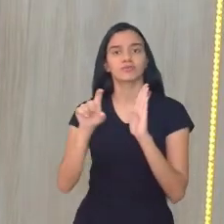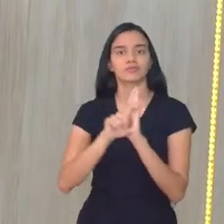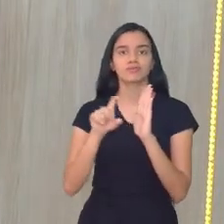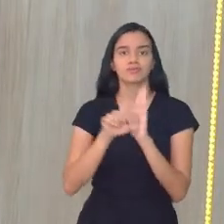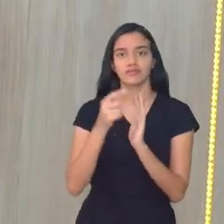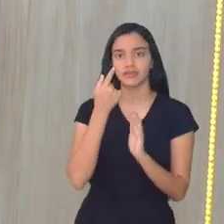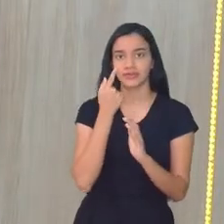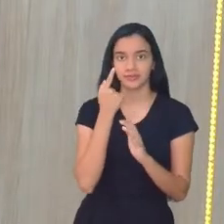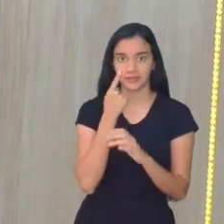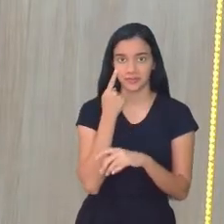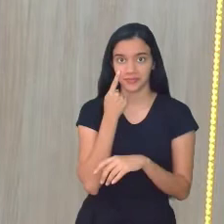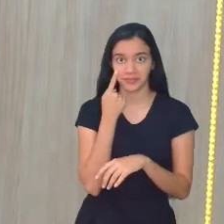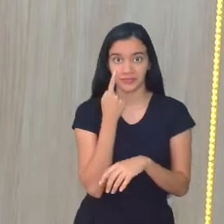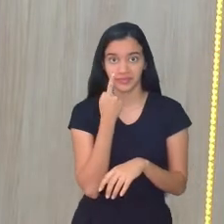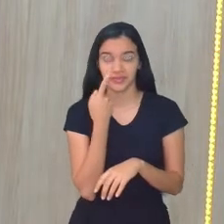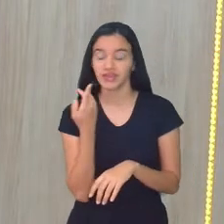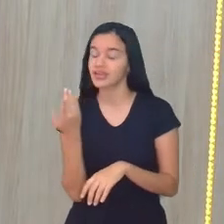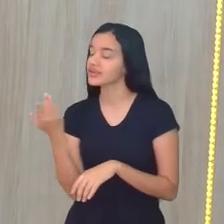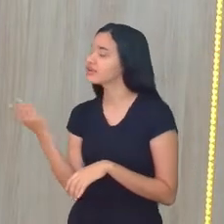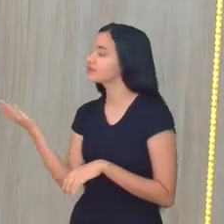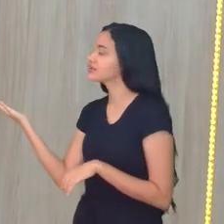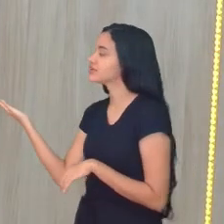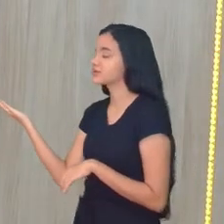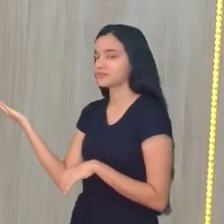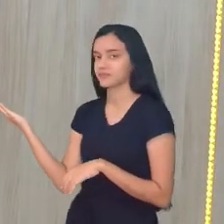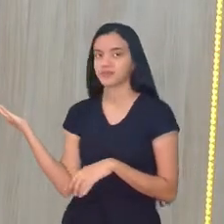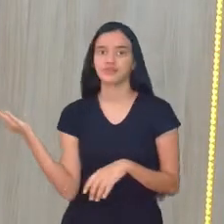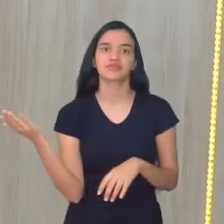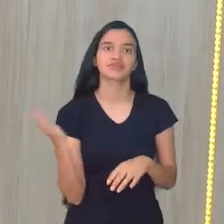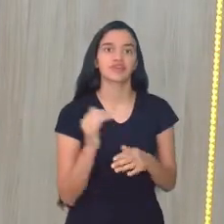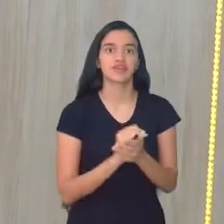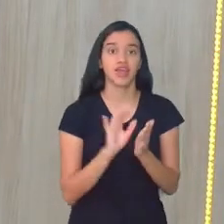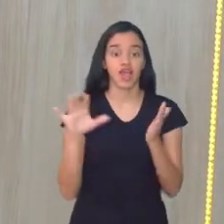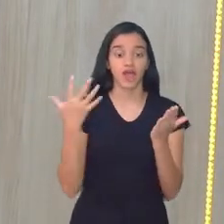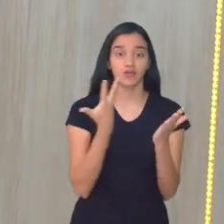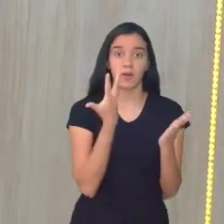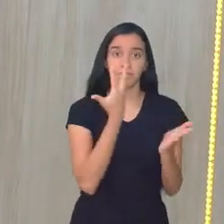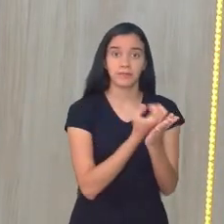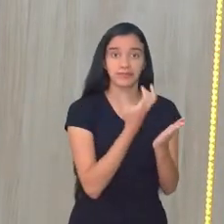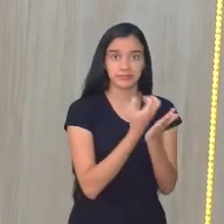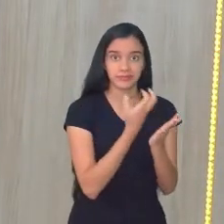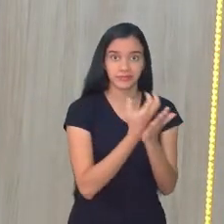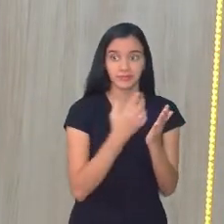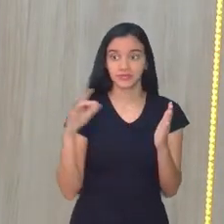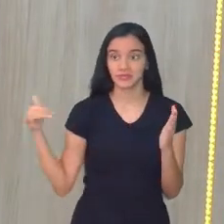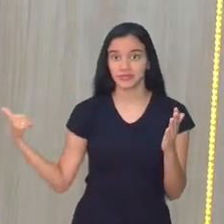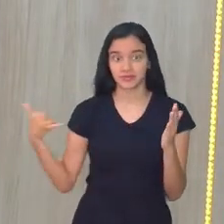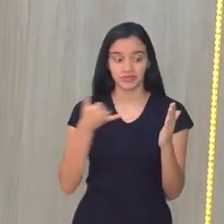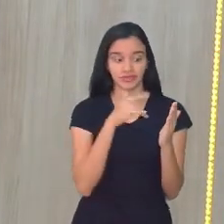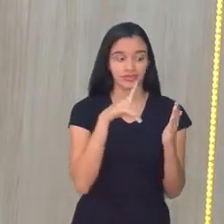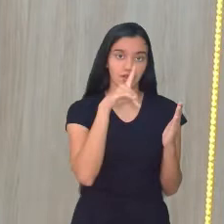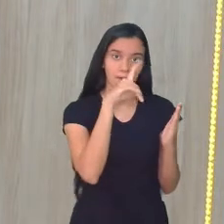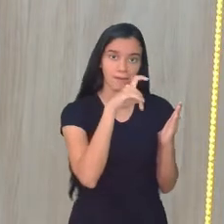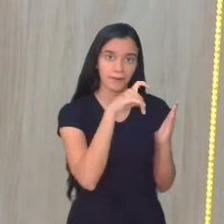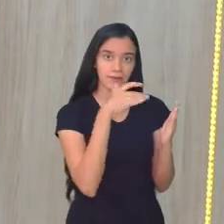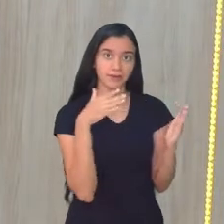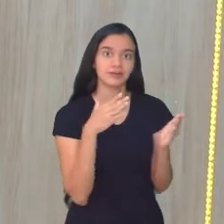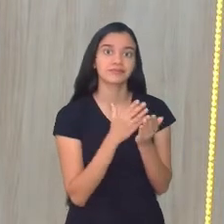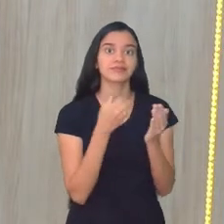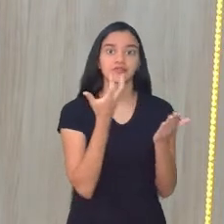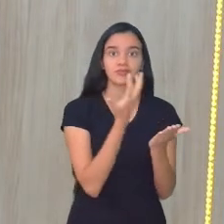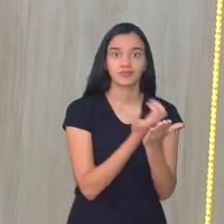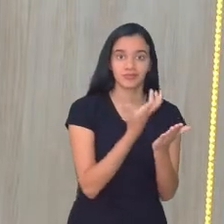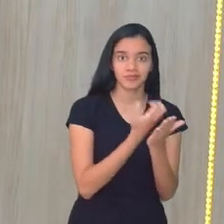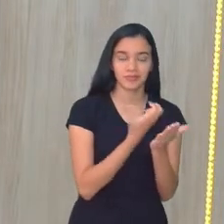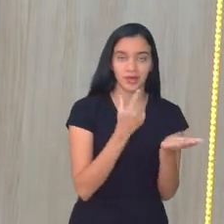agora vai ser colocado aí, né? A questão aí de colocar o QR Code para que vocês apontem o celular e baixem esse